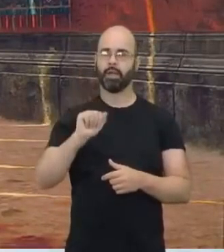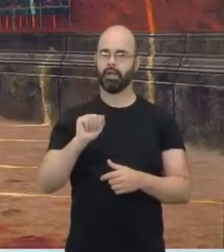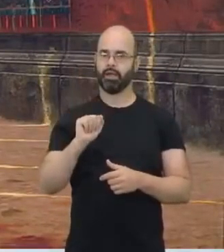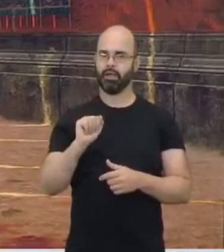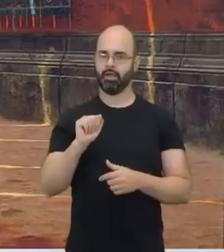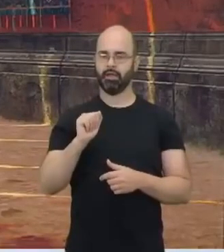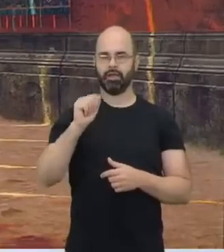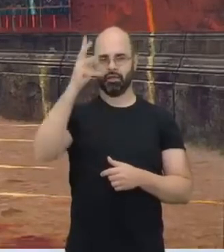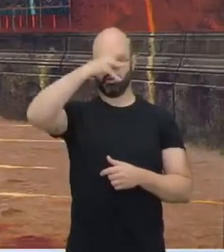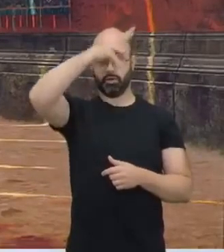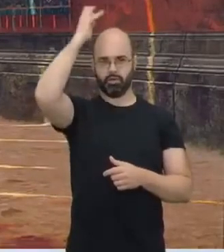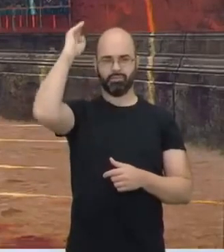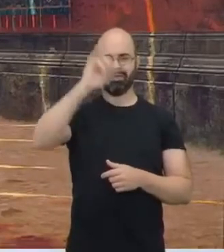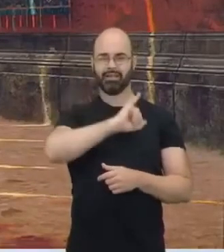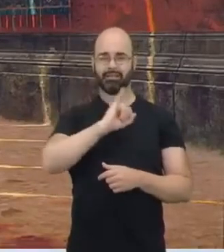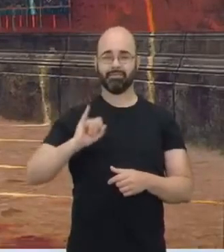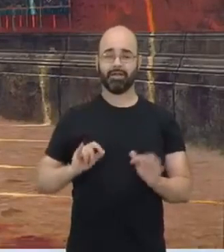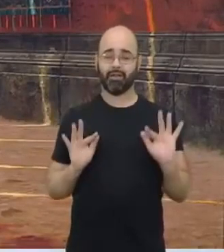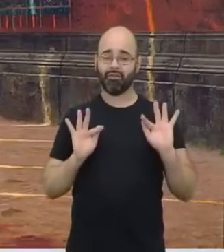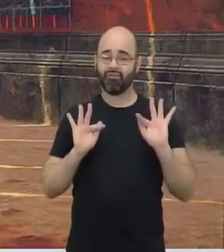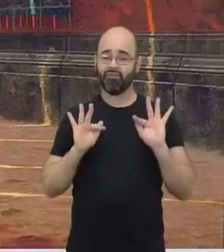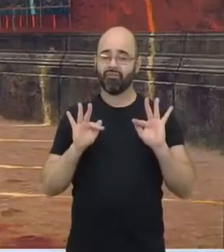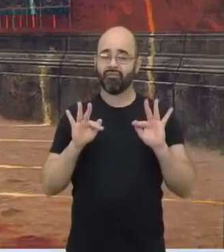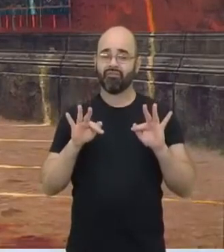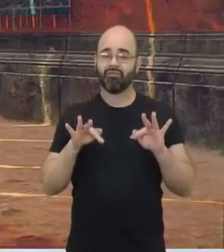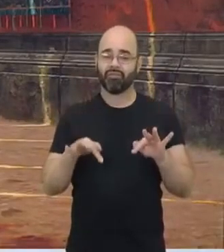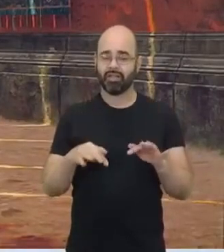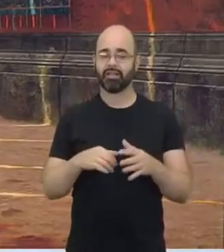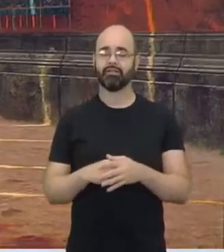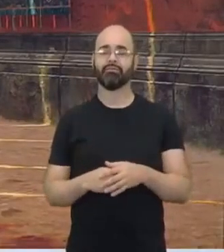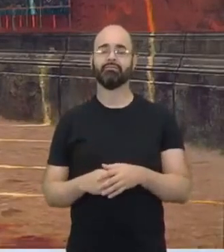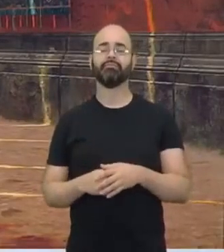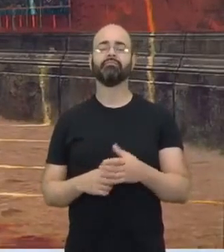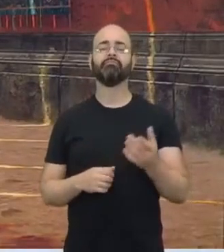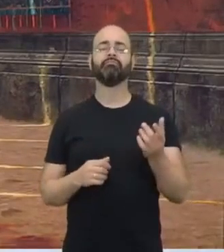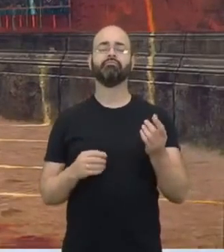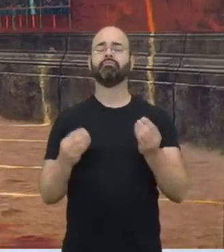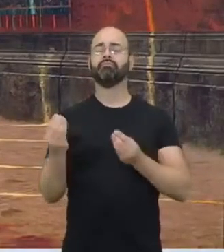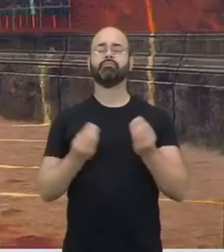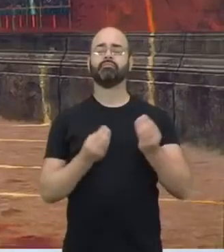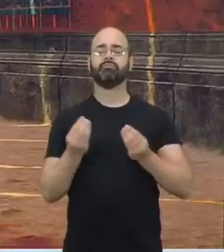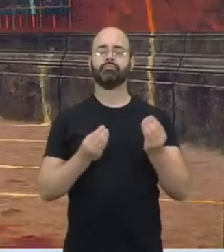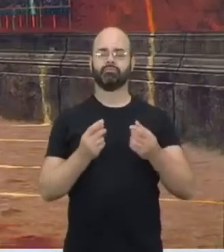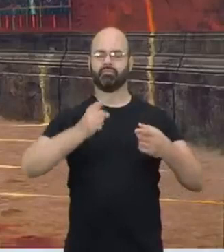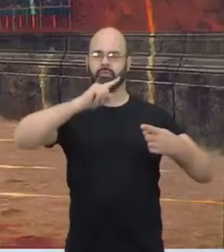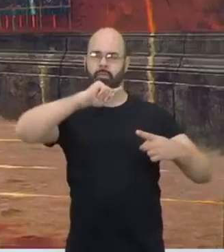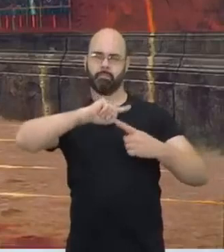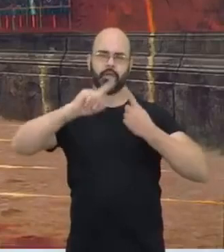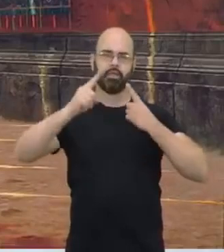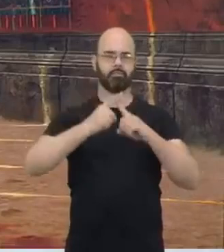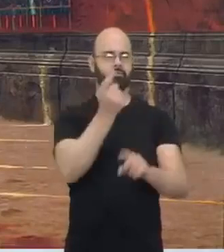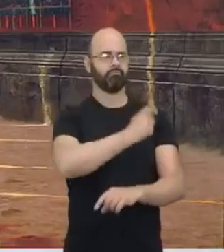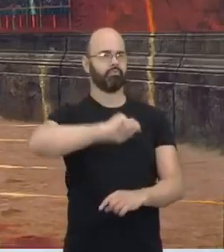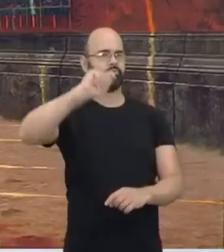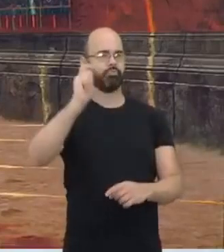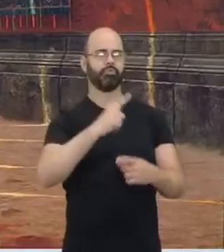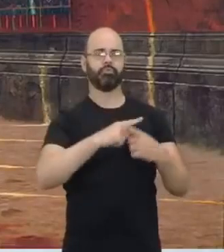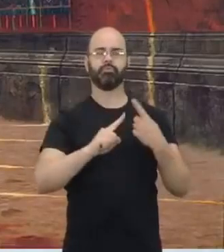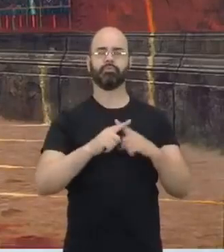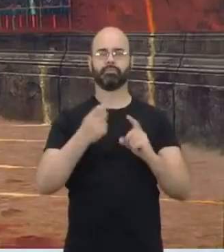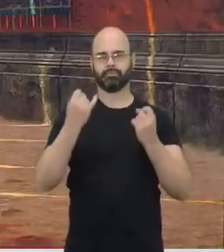lá no finalzinho do Império, né? Explica aqui para a Pro, qual que é essa relação entre os gladiadores e a escravidão de Roma.